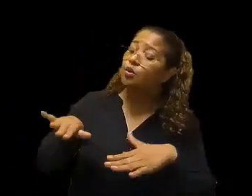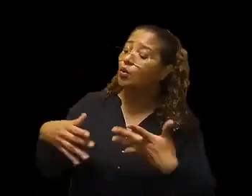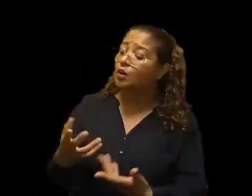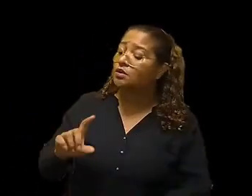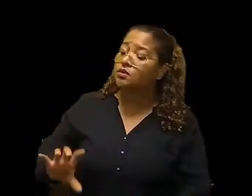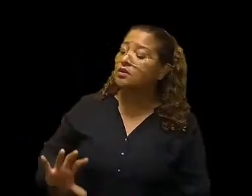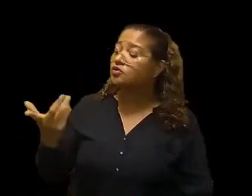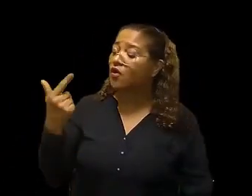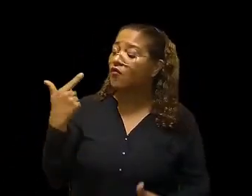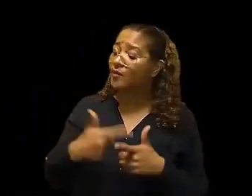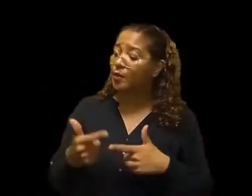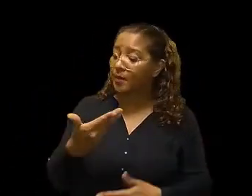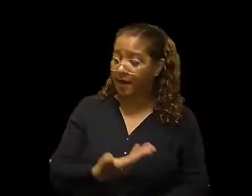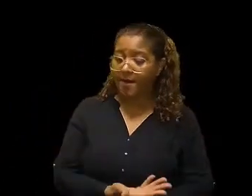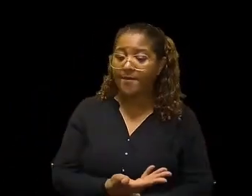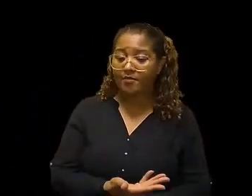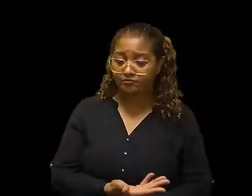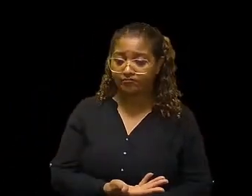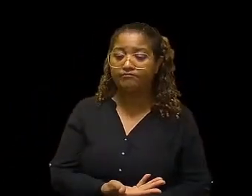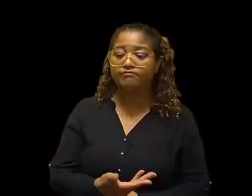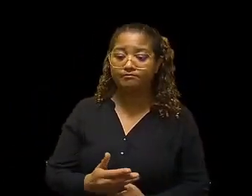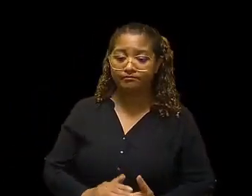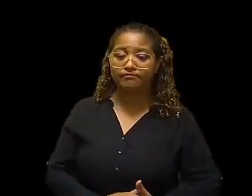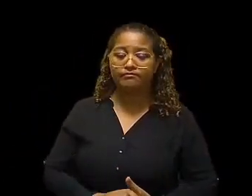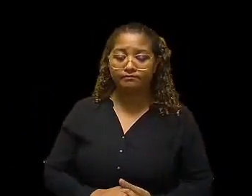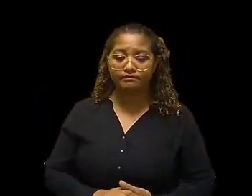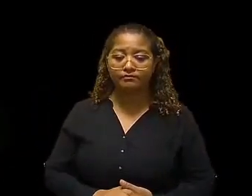aqui agora, essa situação do esgoto aqui?